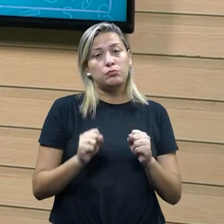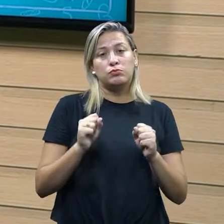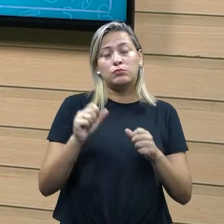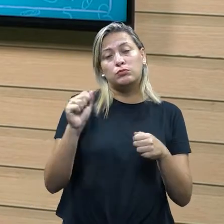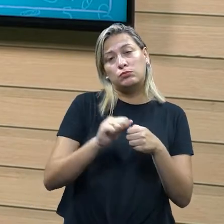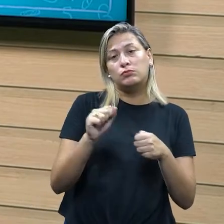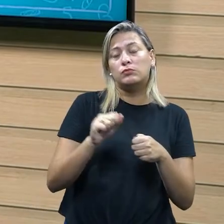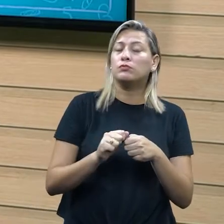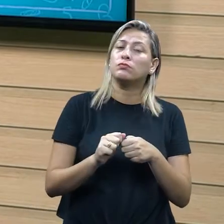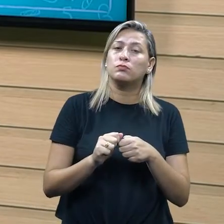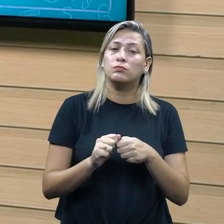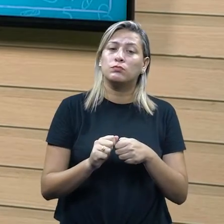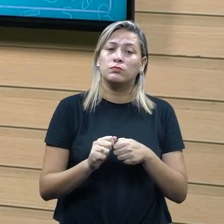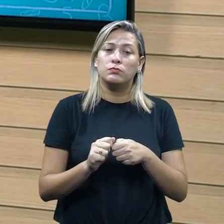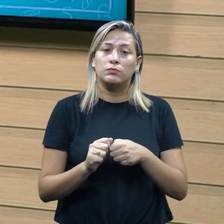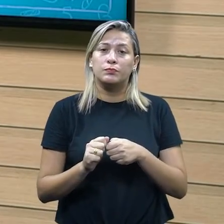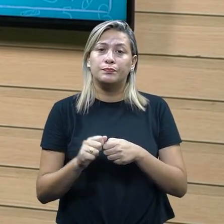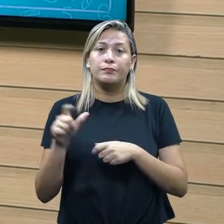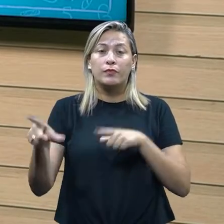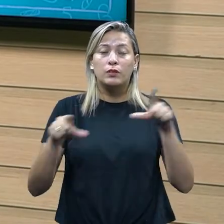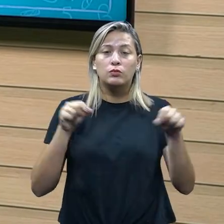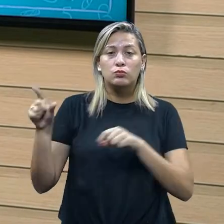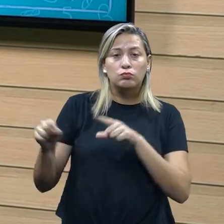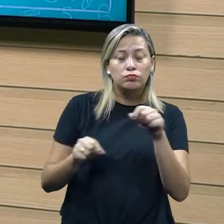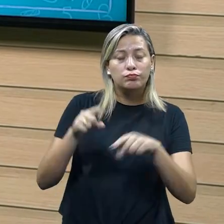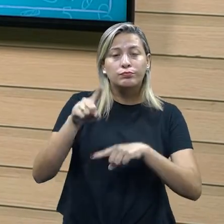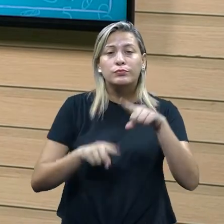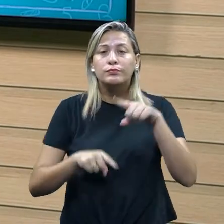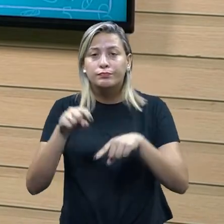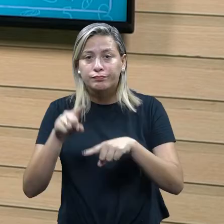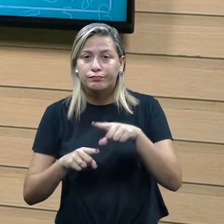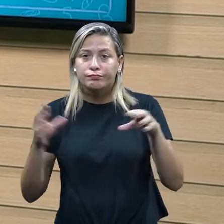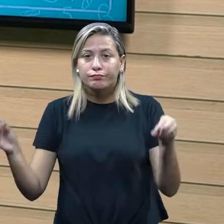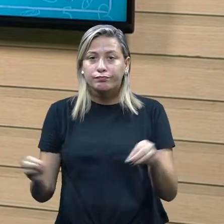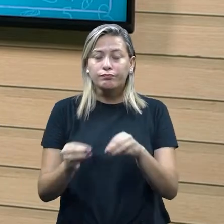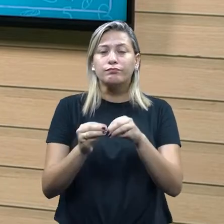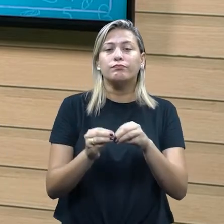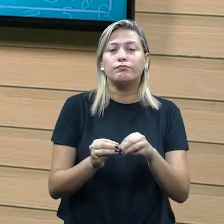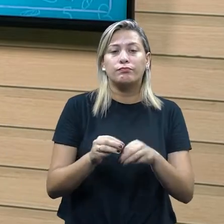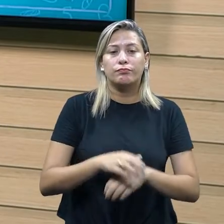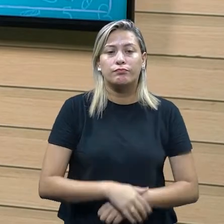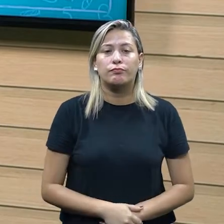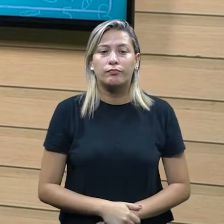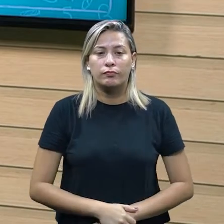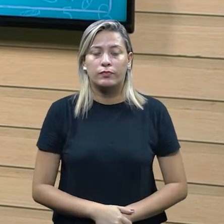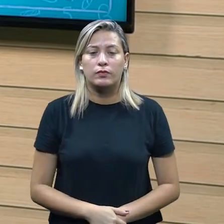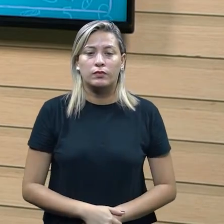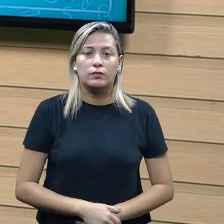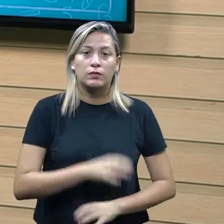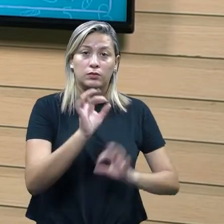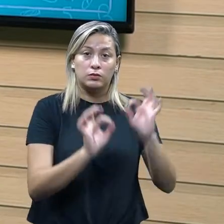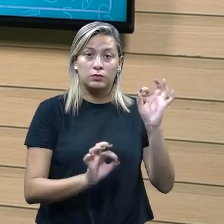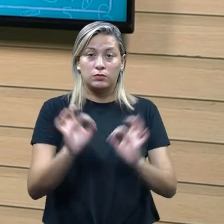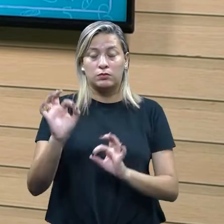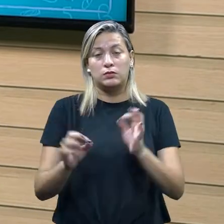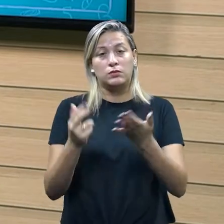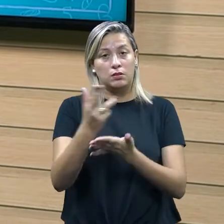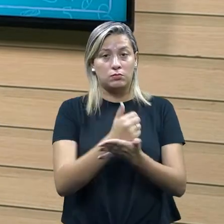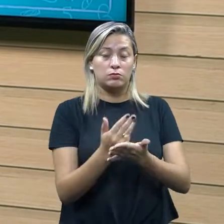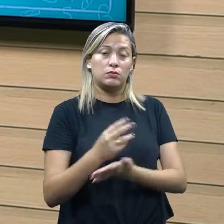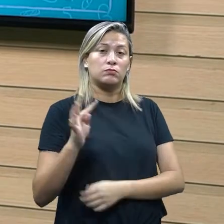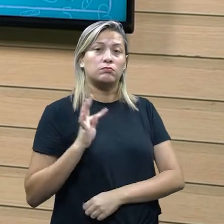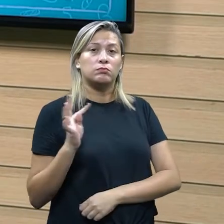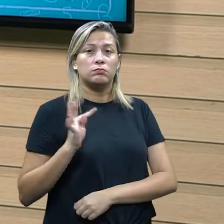construído, de ser fabricado. A gente vai escolher os materiais que vão compor. Esses materiais eles são descritos também dentro do desenho técnico,